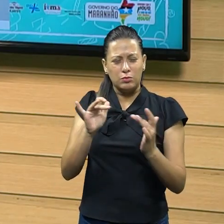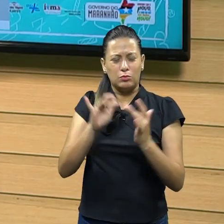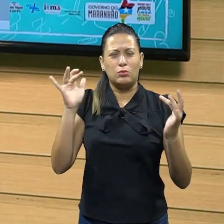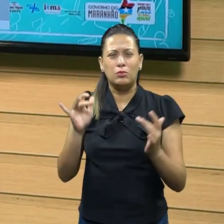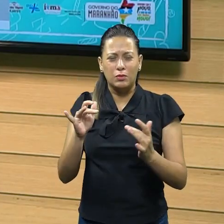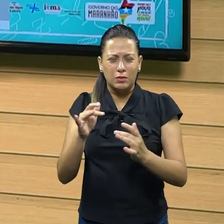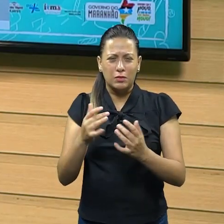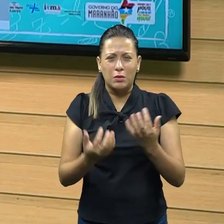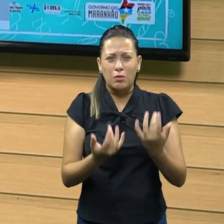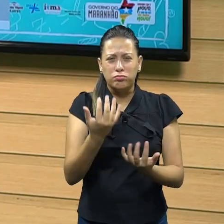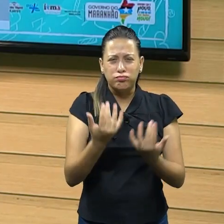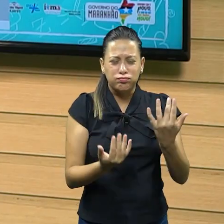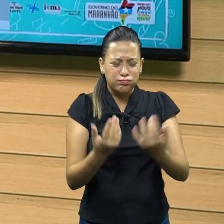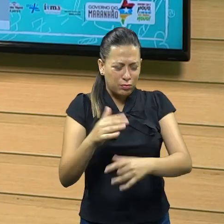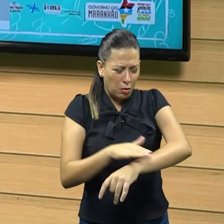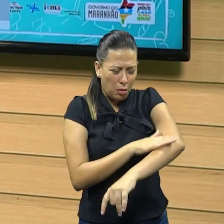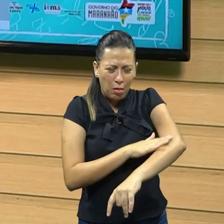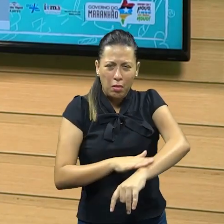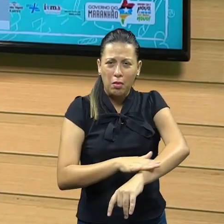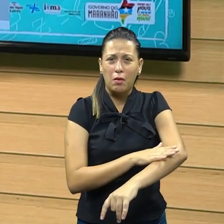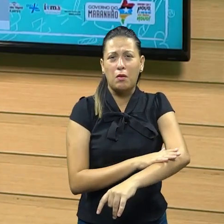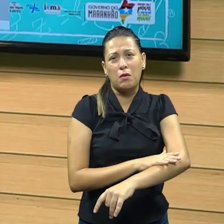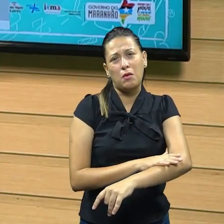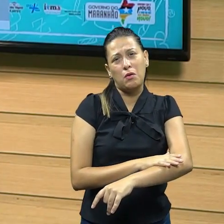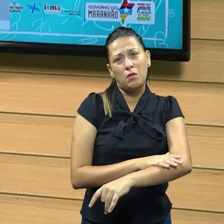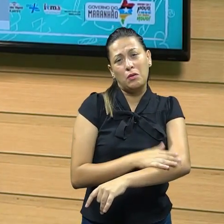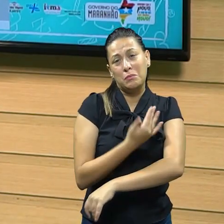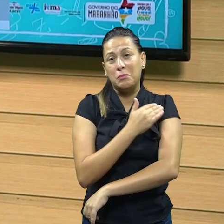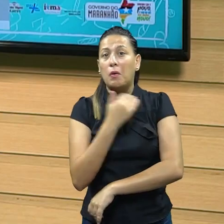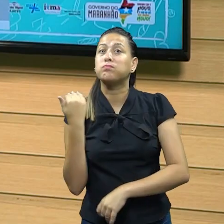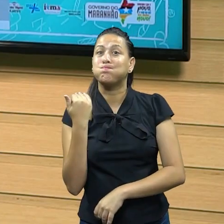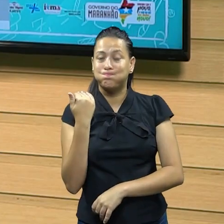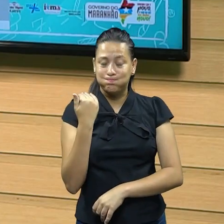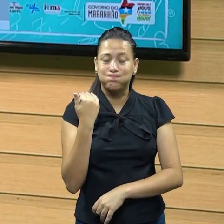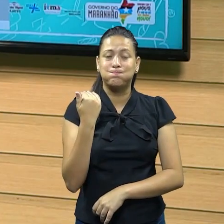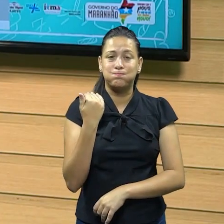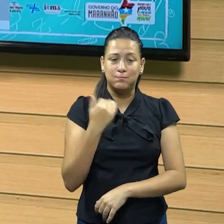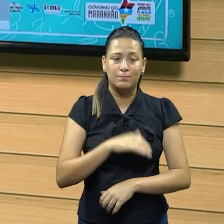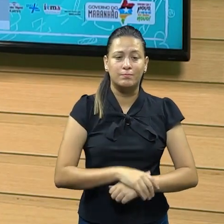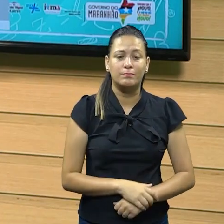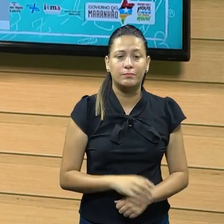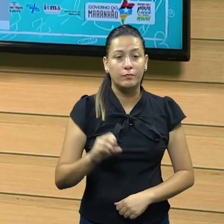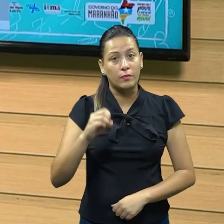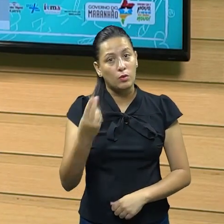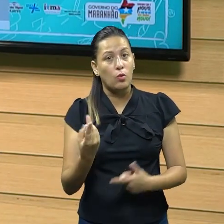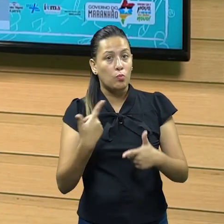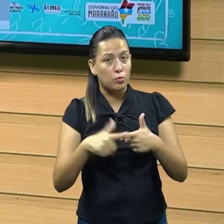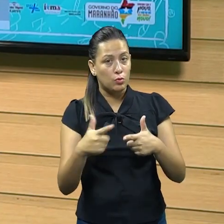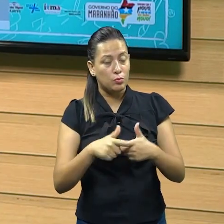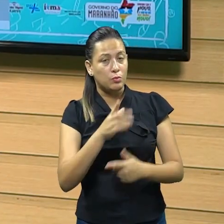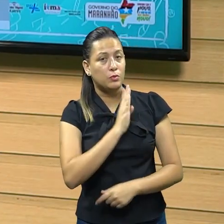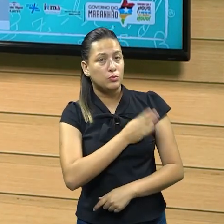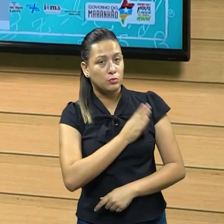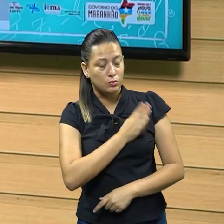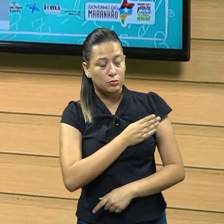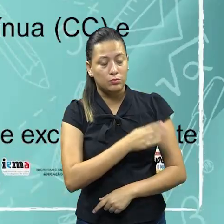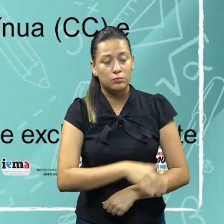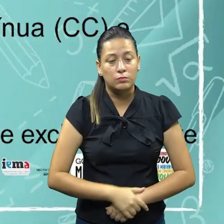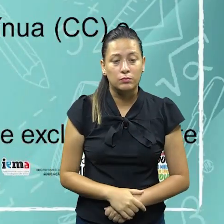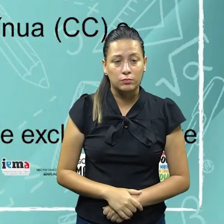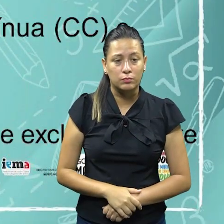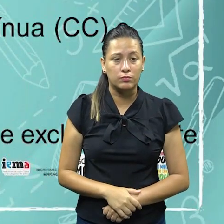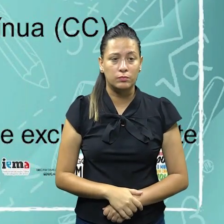uma queimadura, né, provocar a morte da pessoa, tá, ou ainda problemas cardíacos ou